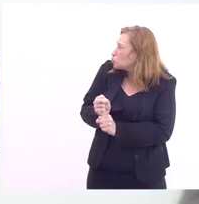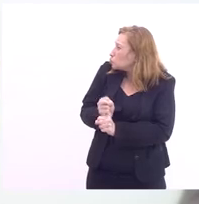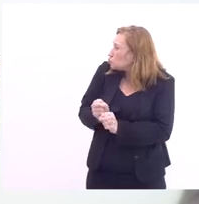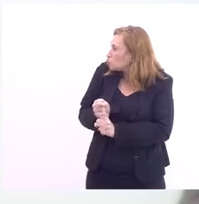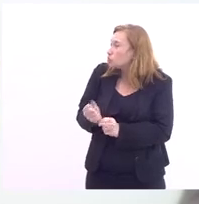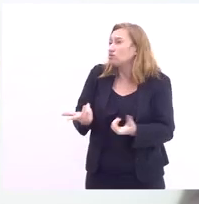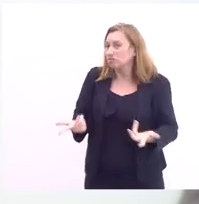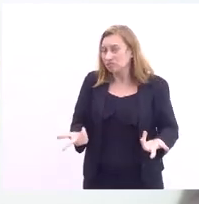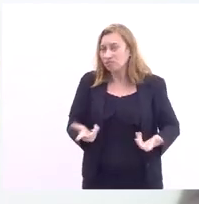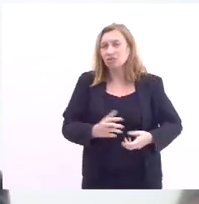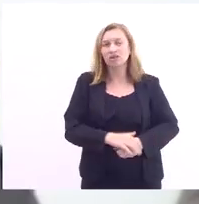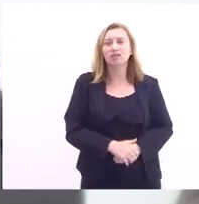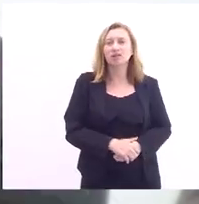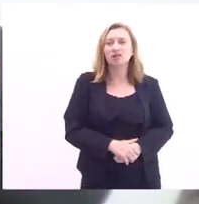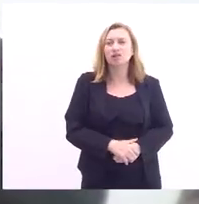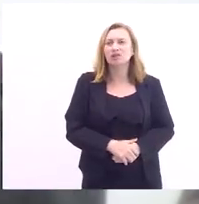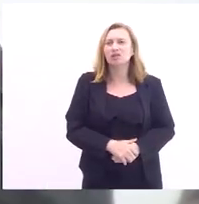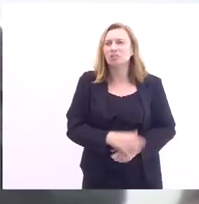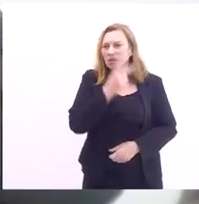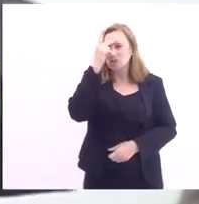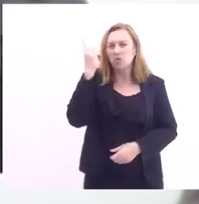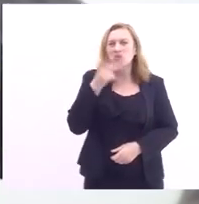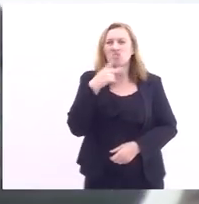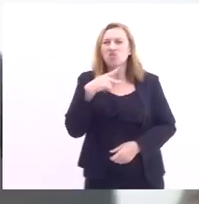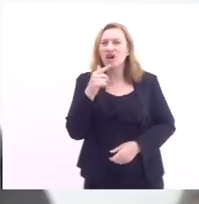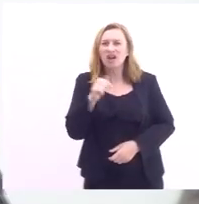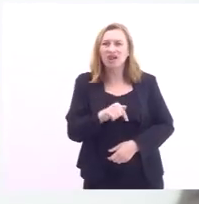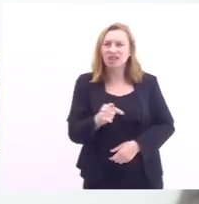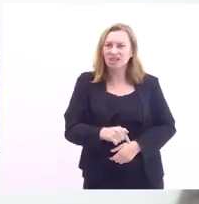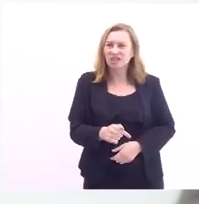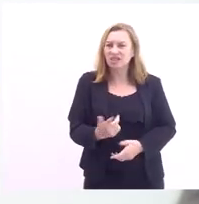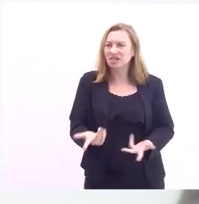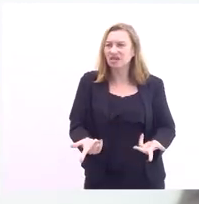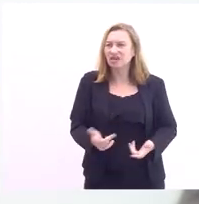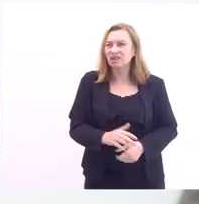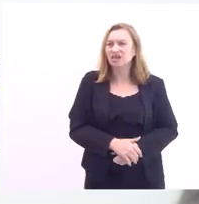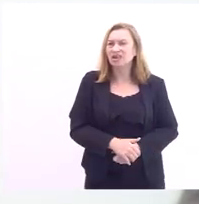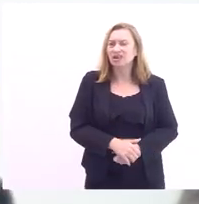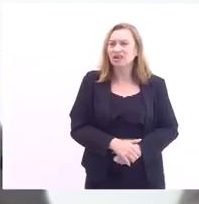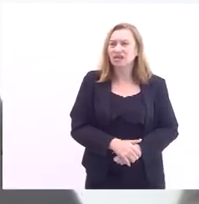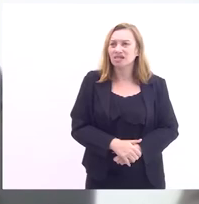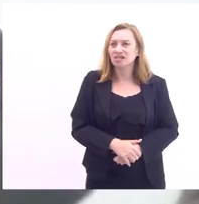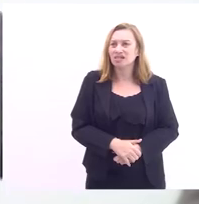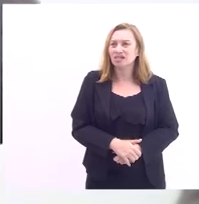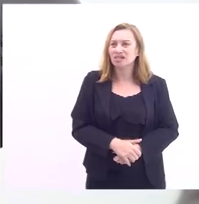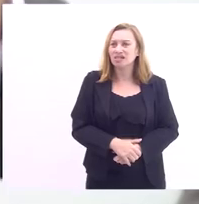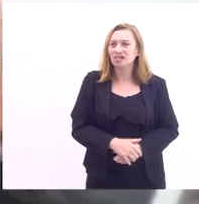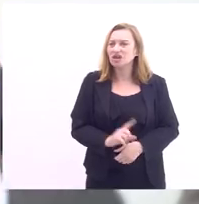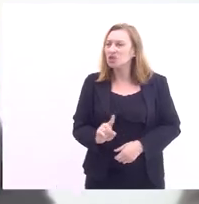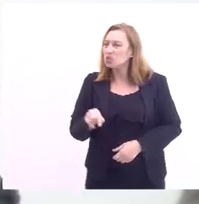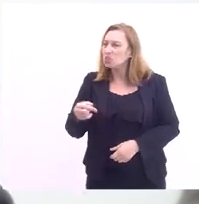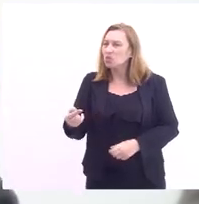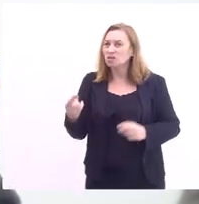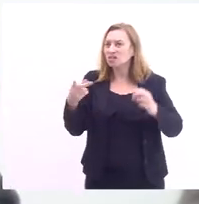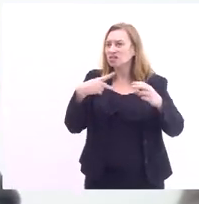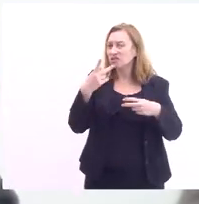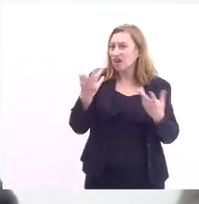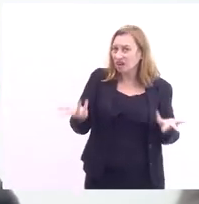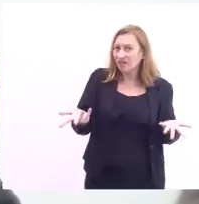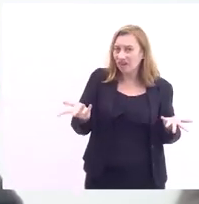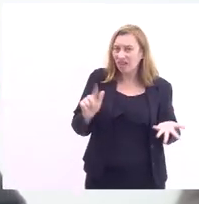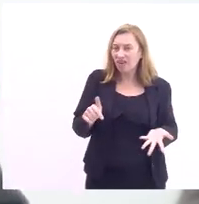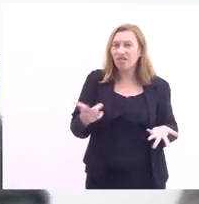Há muito tempo. Quando alguém fala aqui nas contas extorsivas, pô. Aqui Jaime e outros falaram, não